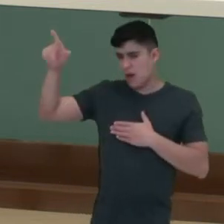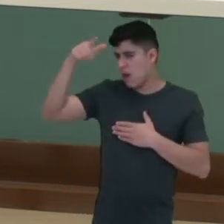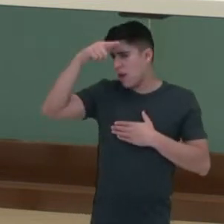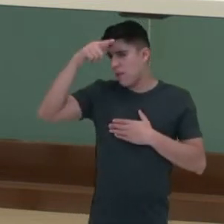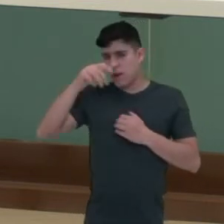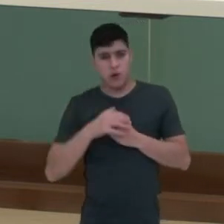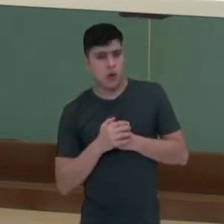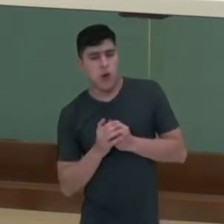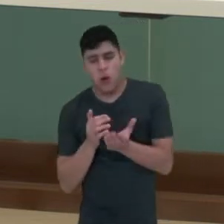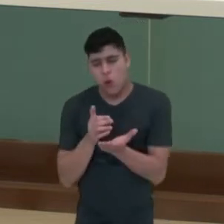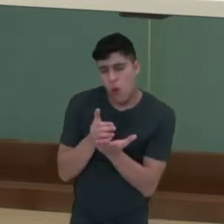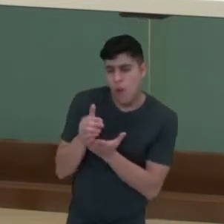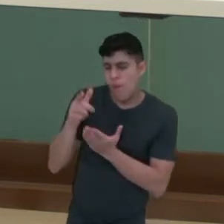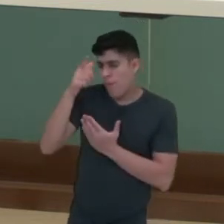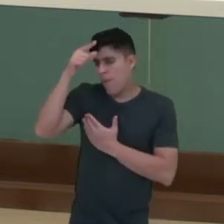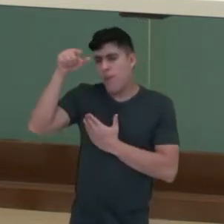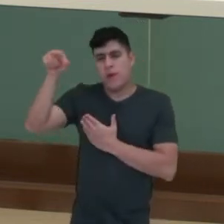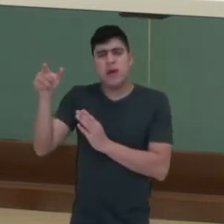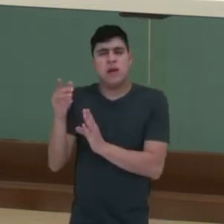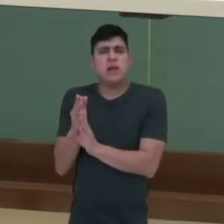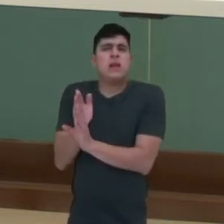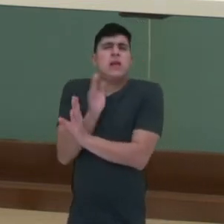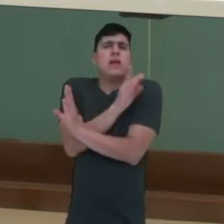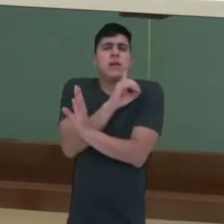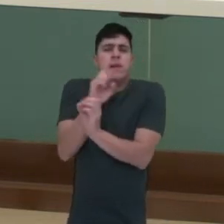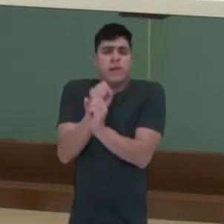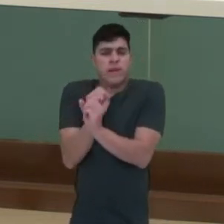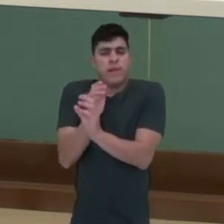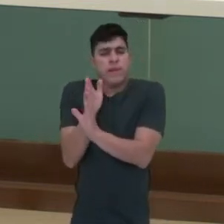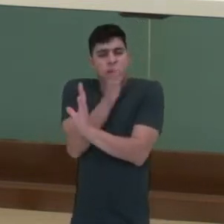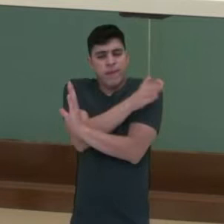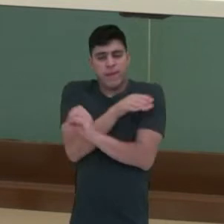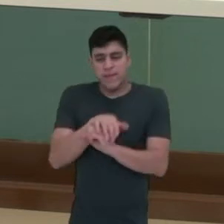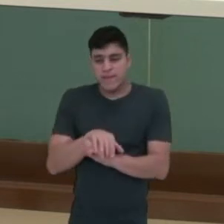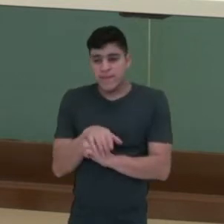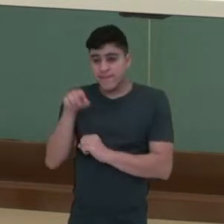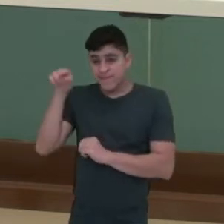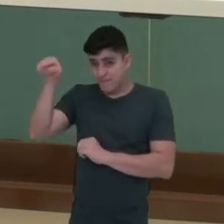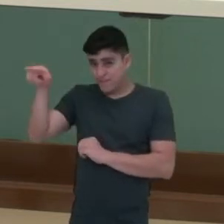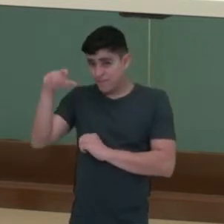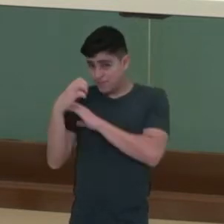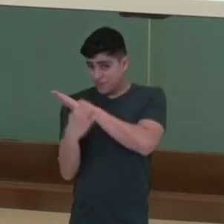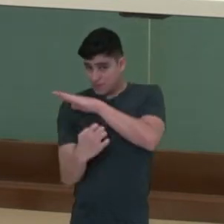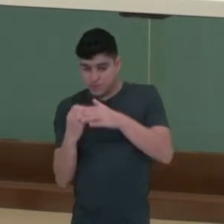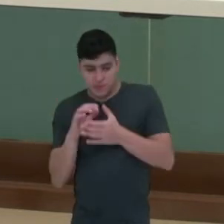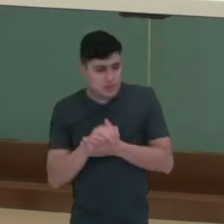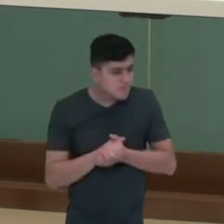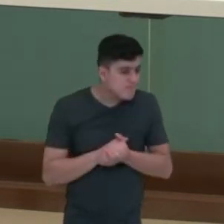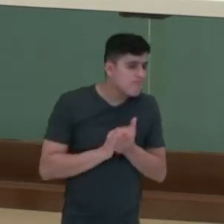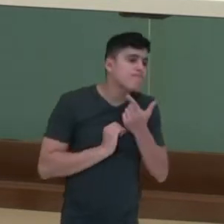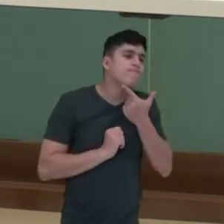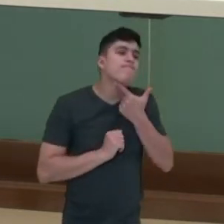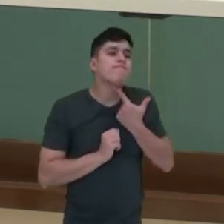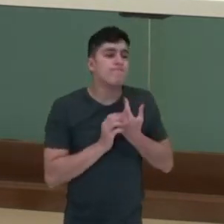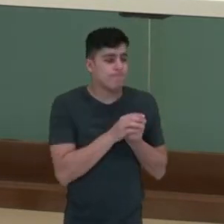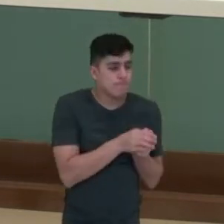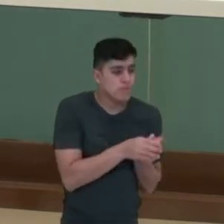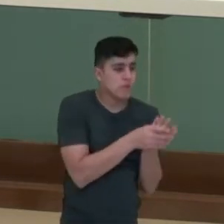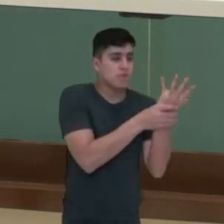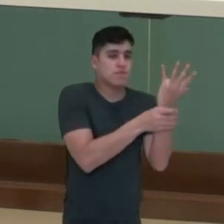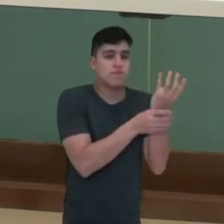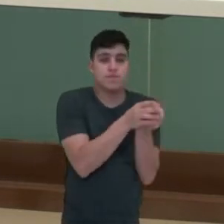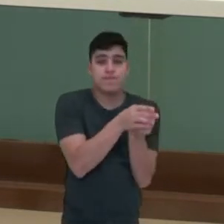que começou lá na Alemanha há mais de 100 anos atrás, quando ela busca construir filiais em